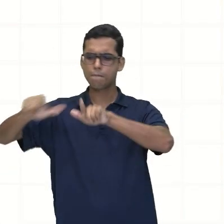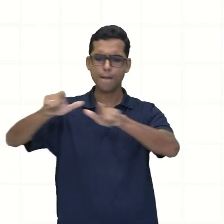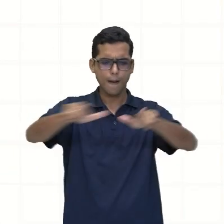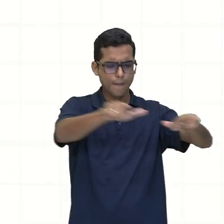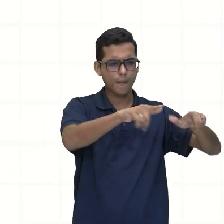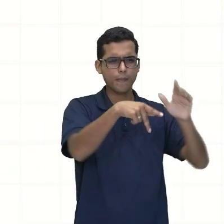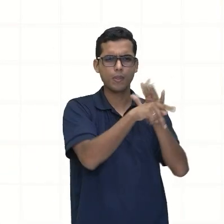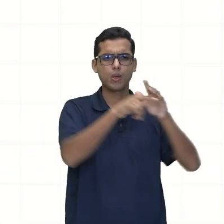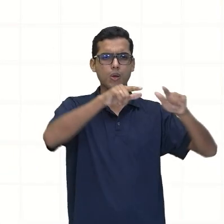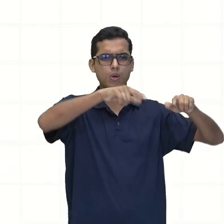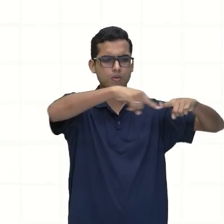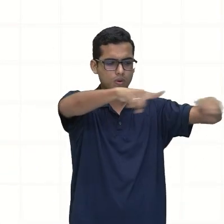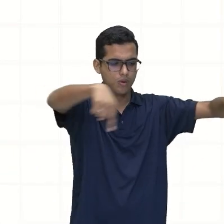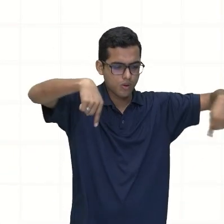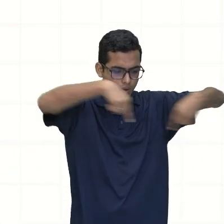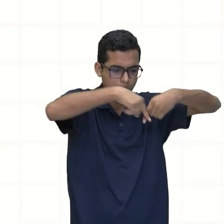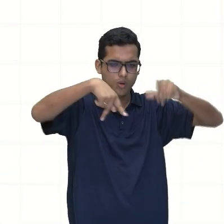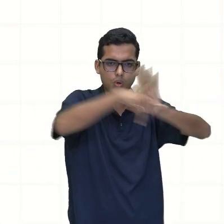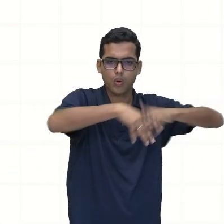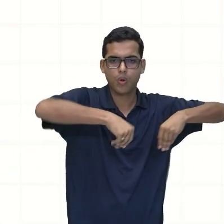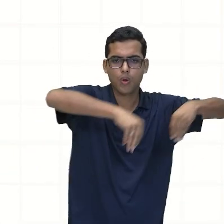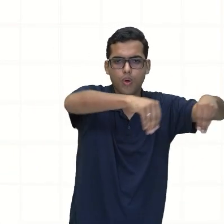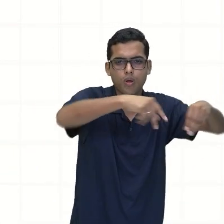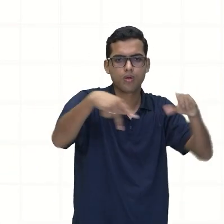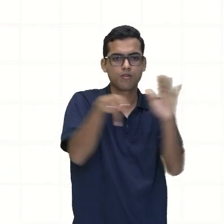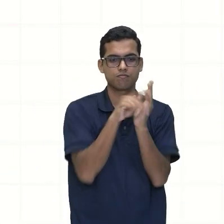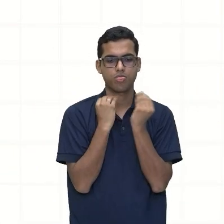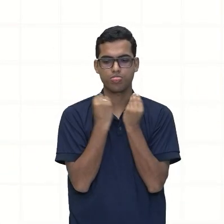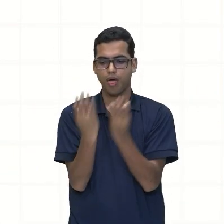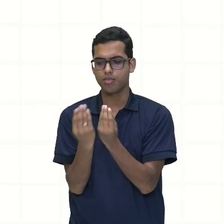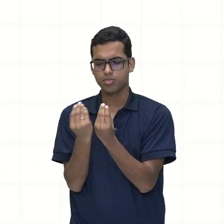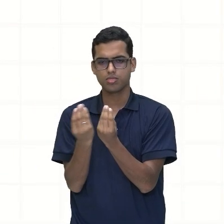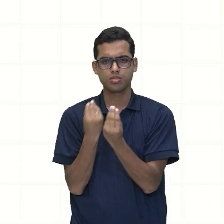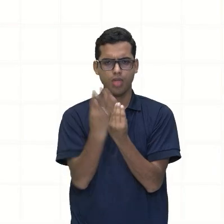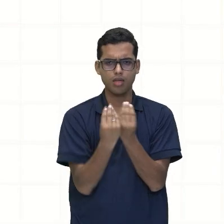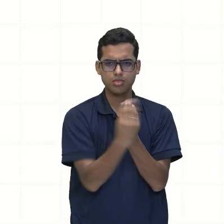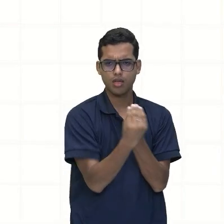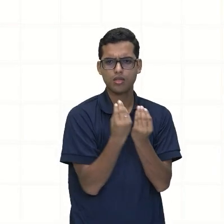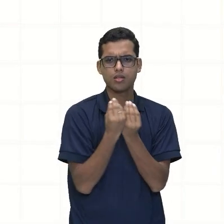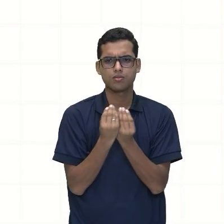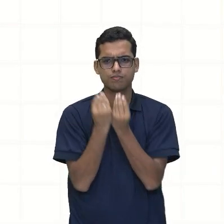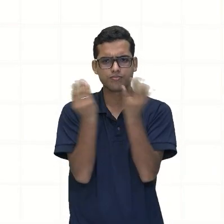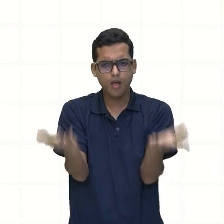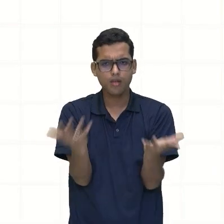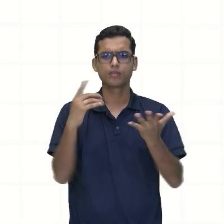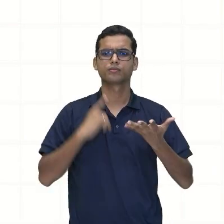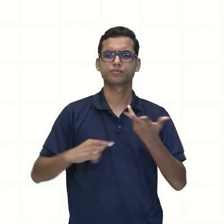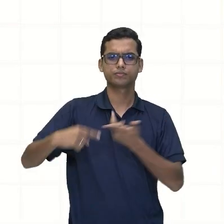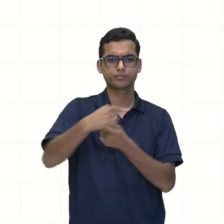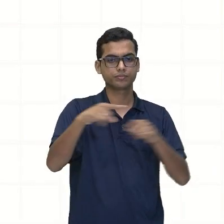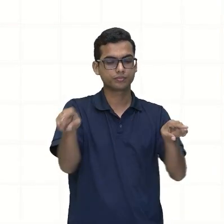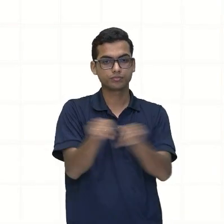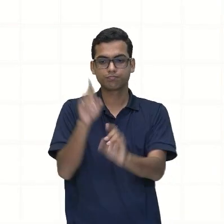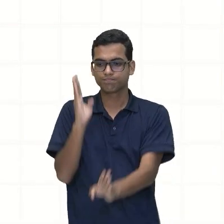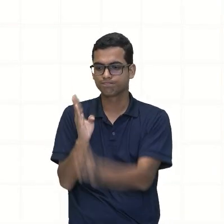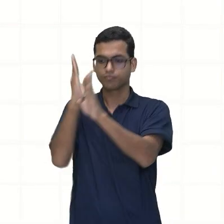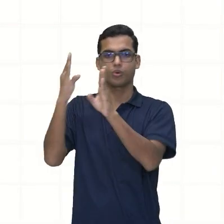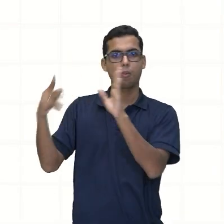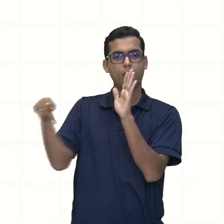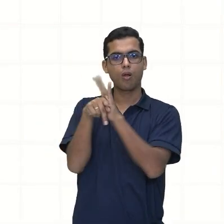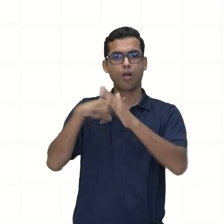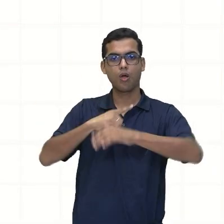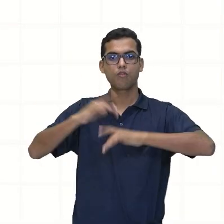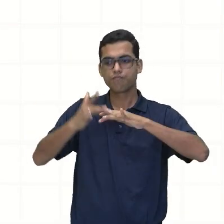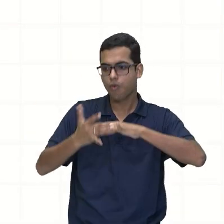né, ou então até mesmo outros incentivos. A descoberta do ouro, diamante em Roraima, né, como a gente observou também